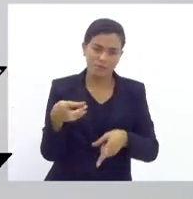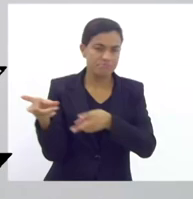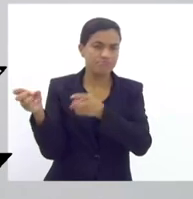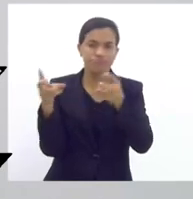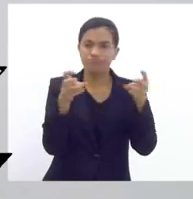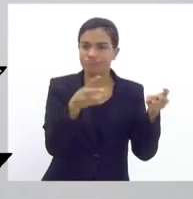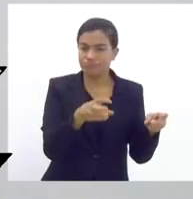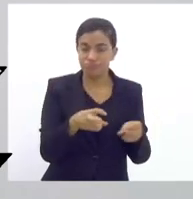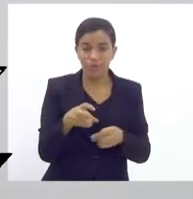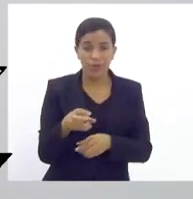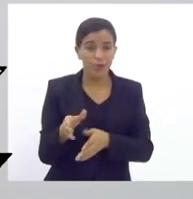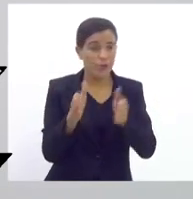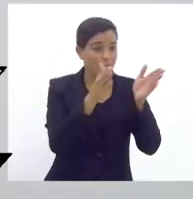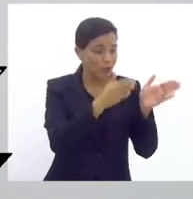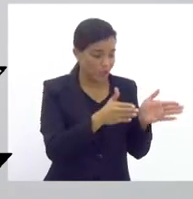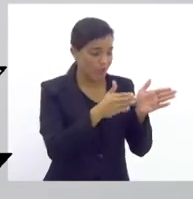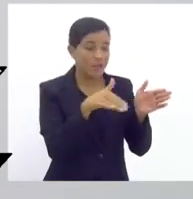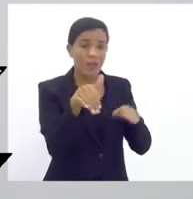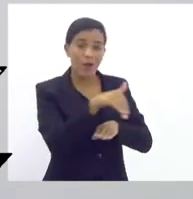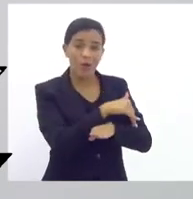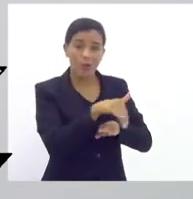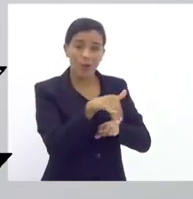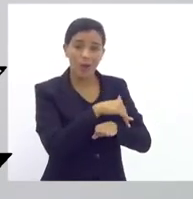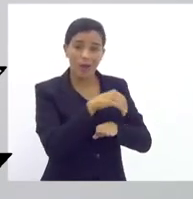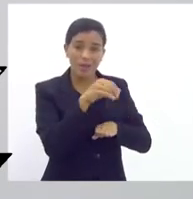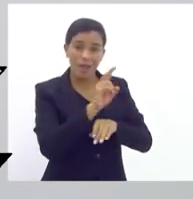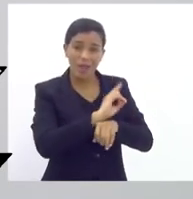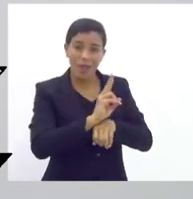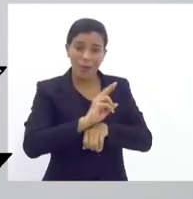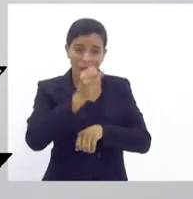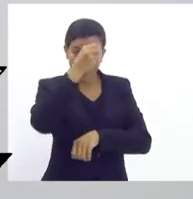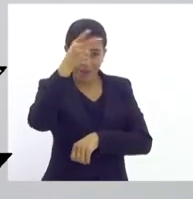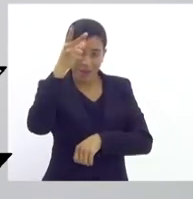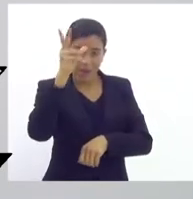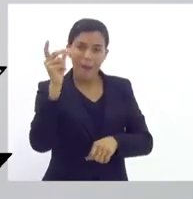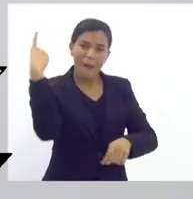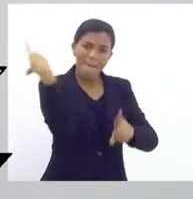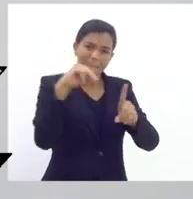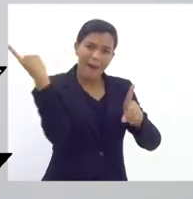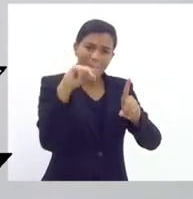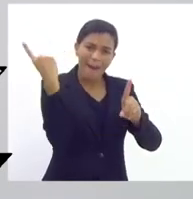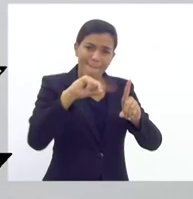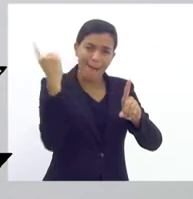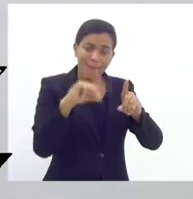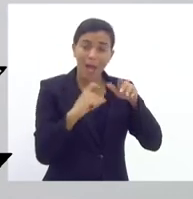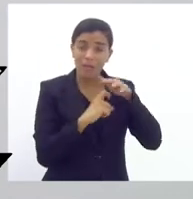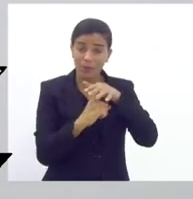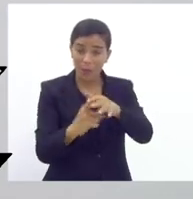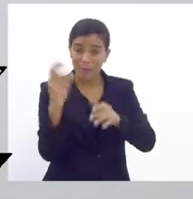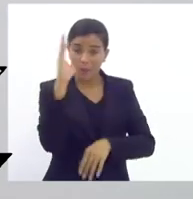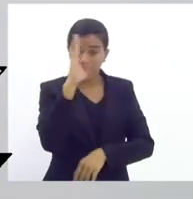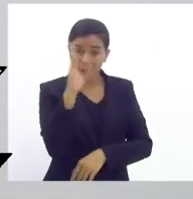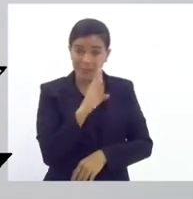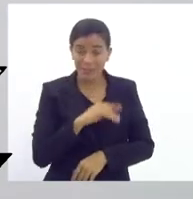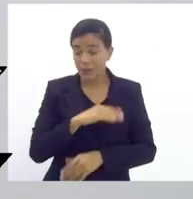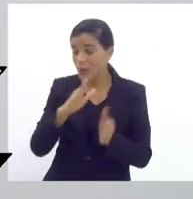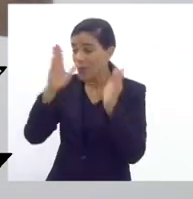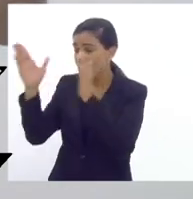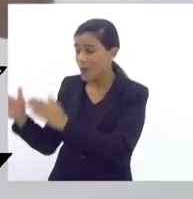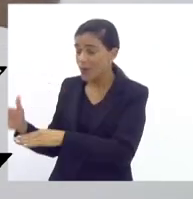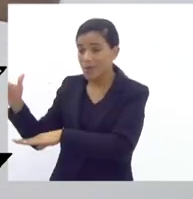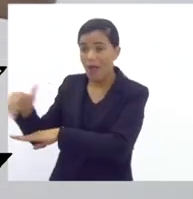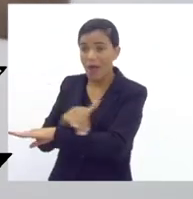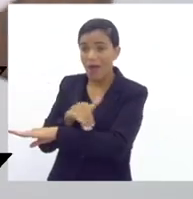porque de um lado da rua tem uma guarda batendo muitas vezes nos Camelôs brasileiros e do outro lado da